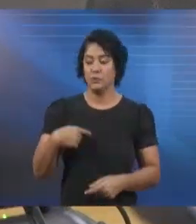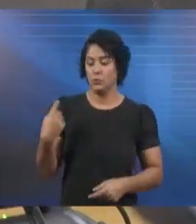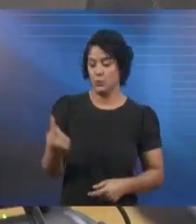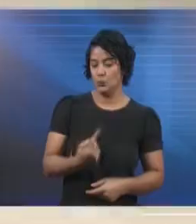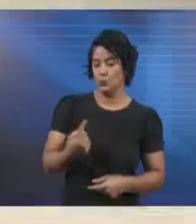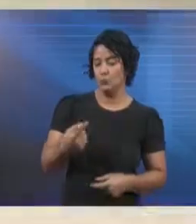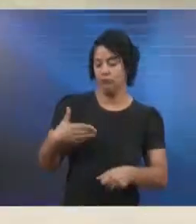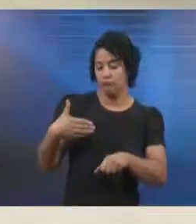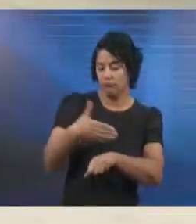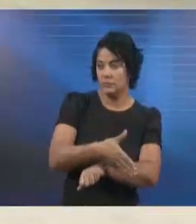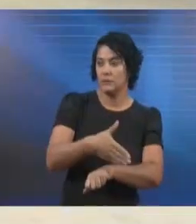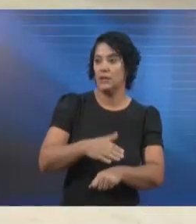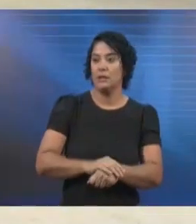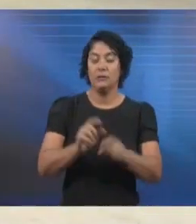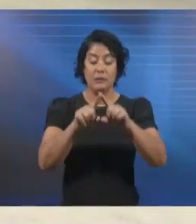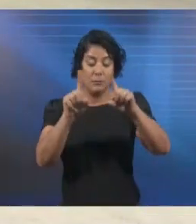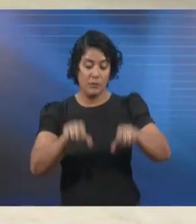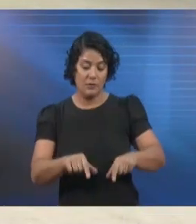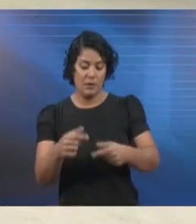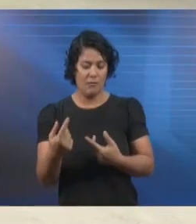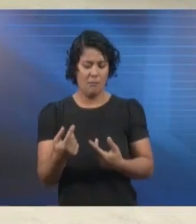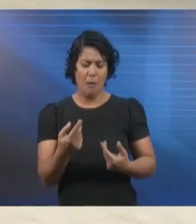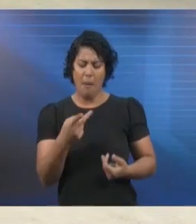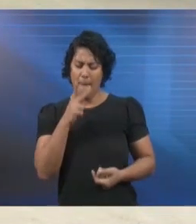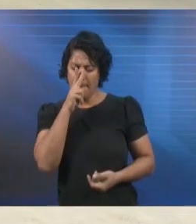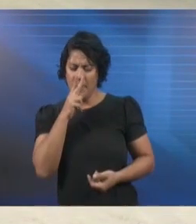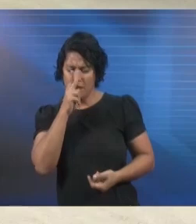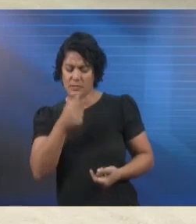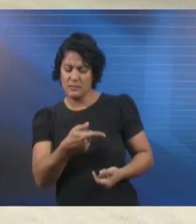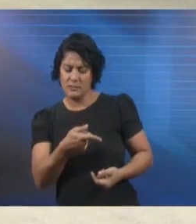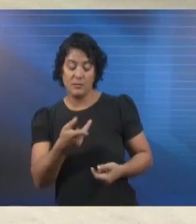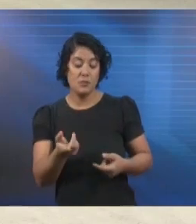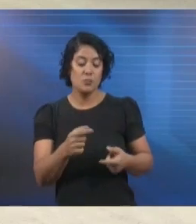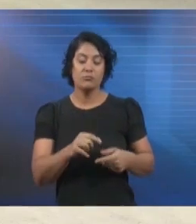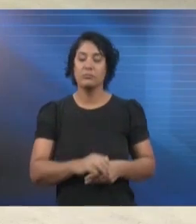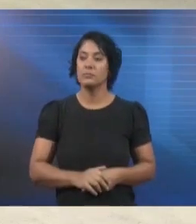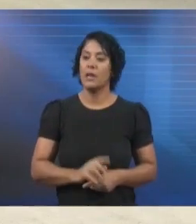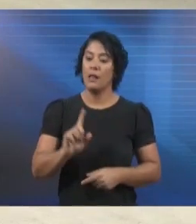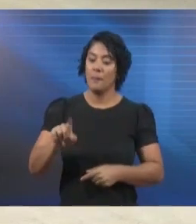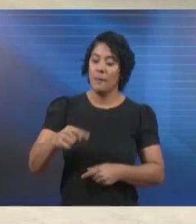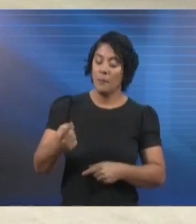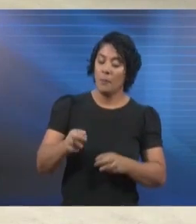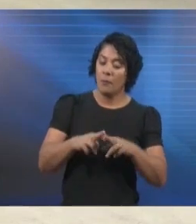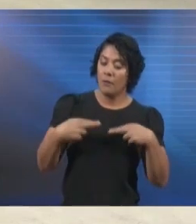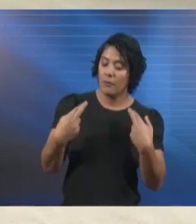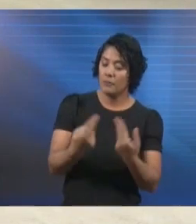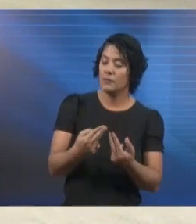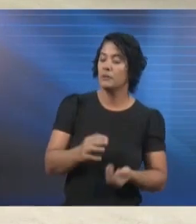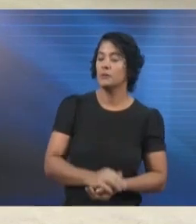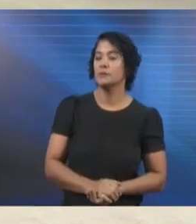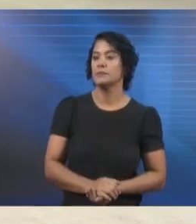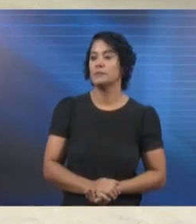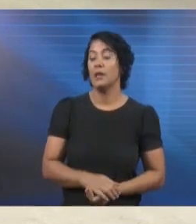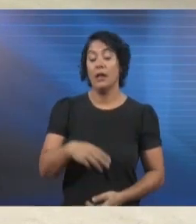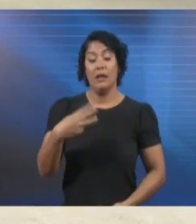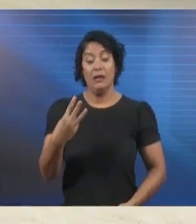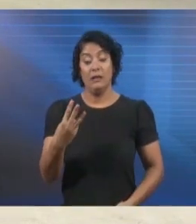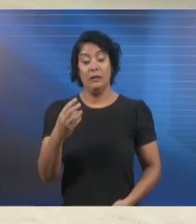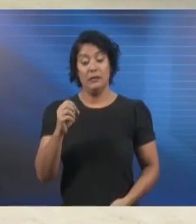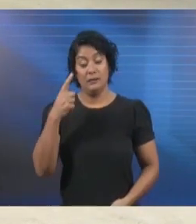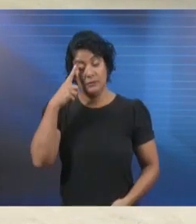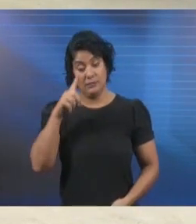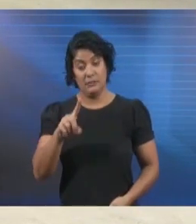demos entrada a um projeto semelhante a esse seu e depois nós podemos nos reunir para há 30 dias atrás